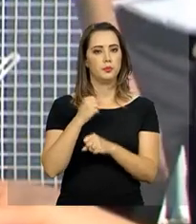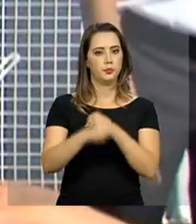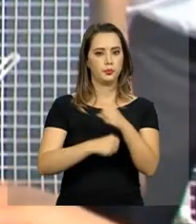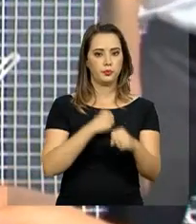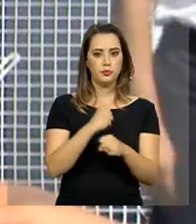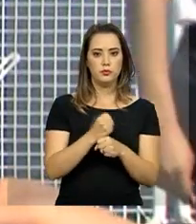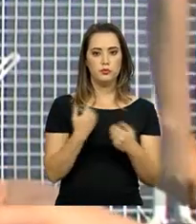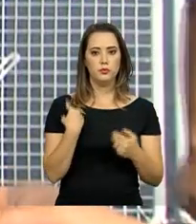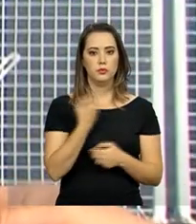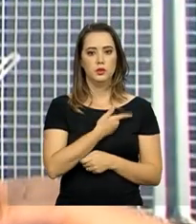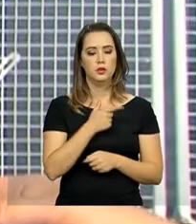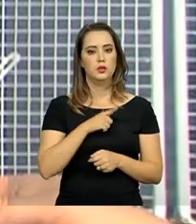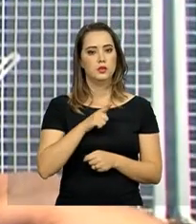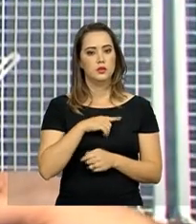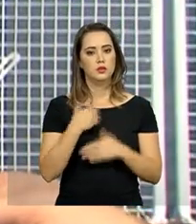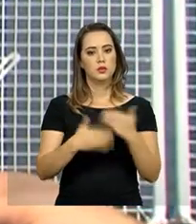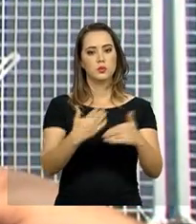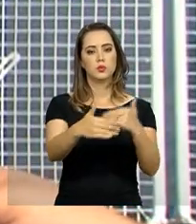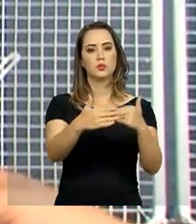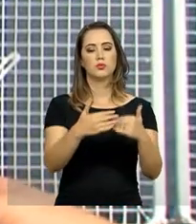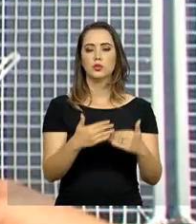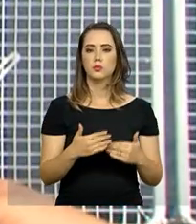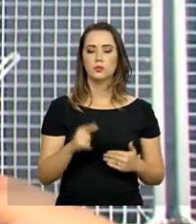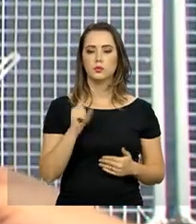né? Então a gente está avançando